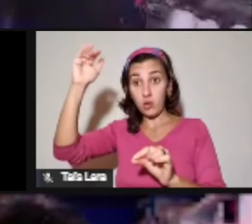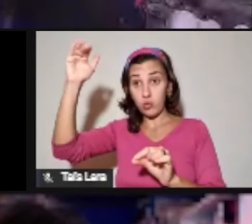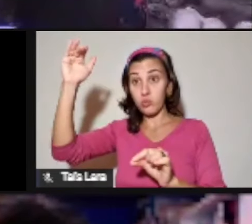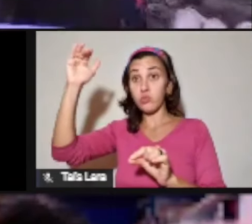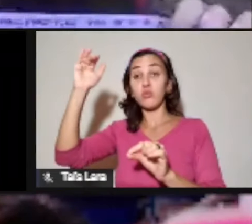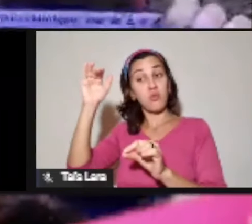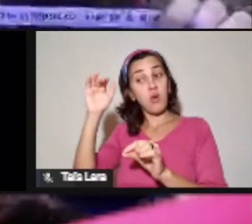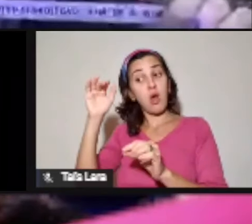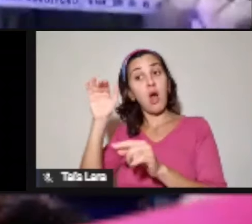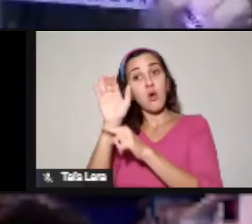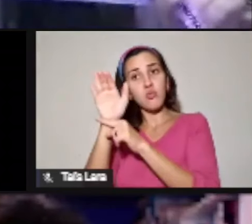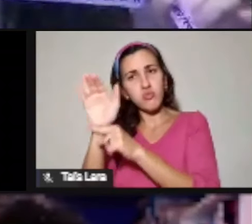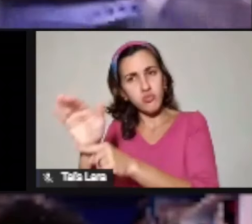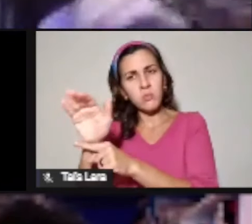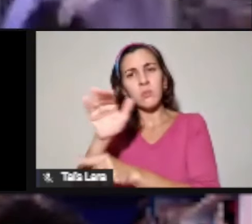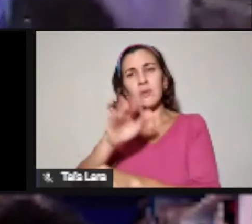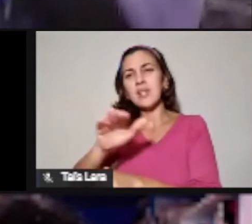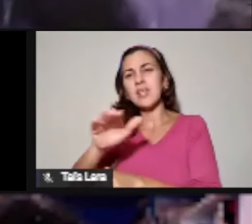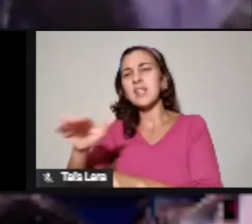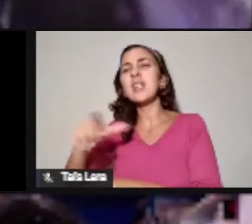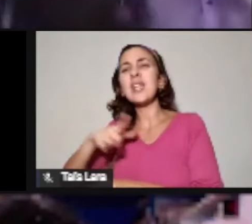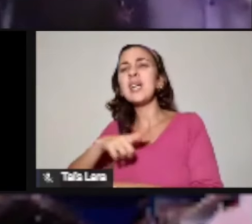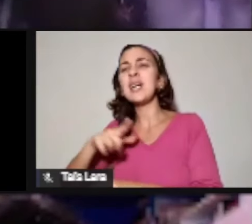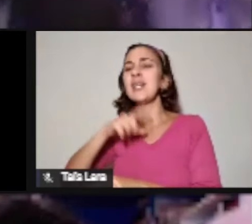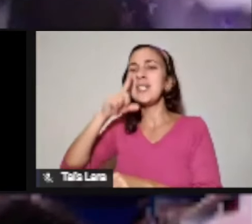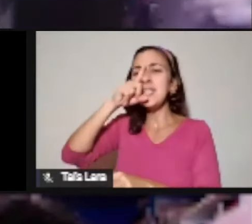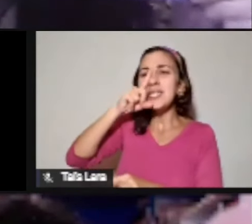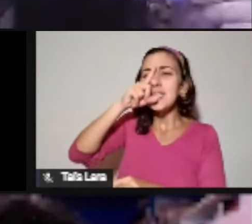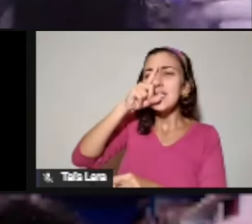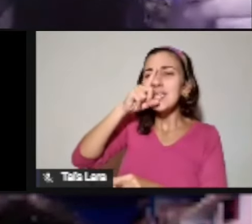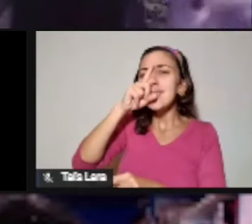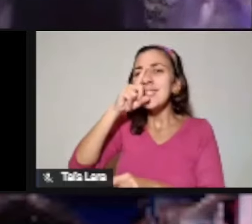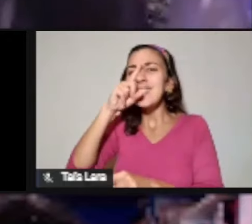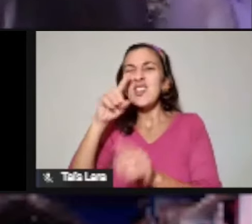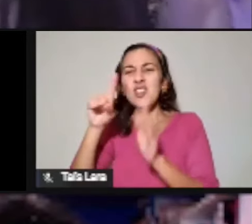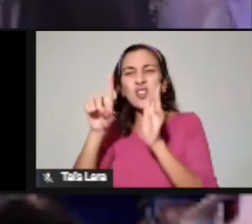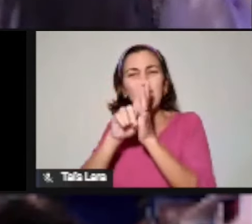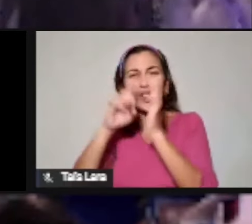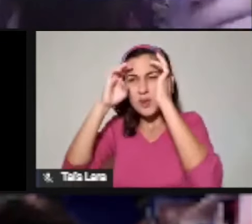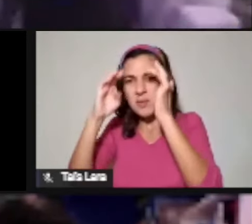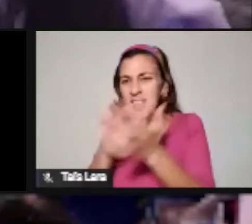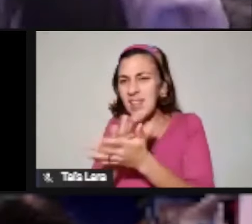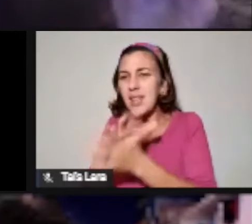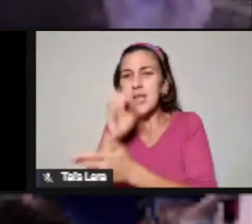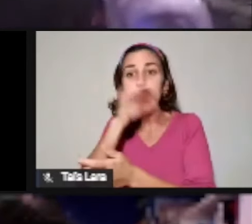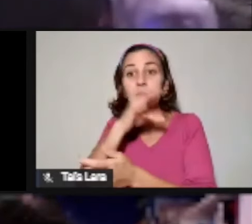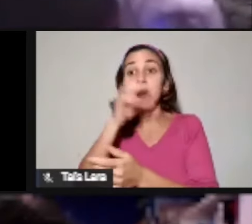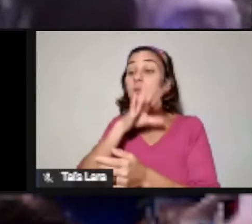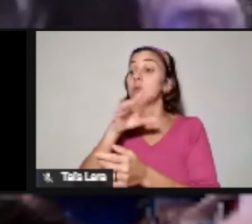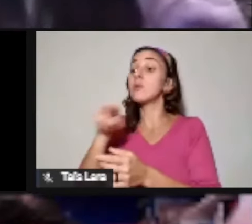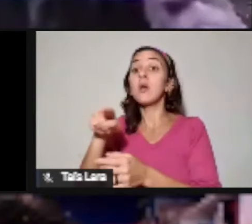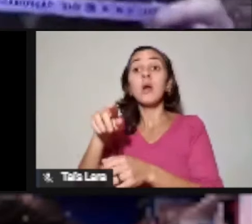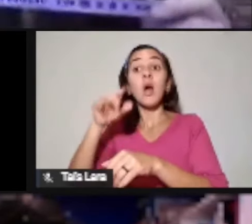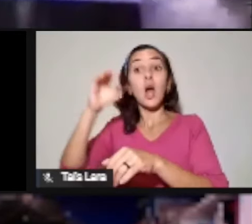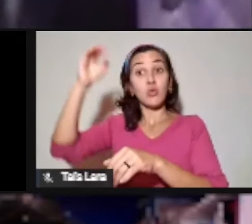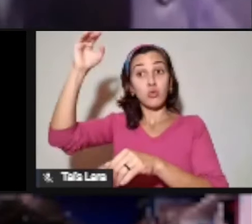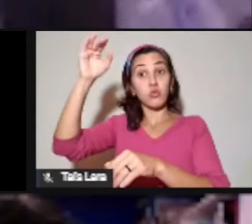tendo os direitos violados, certo? Mas muitas vezes isso não acontece. Pode ser que a violência física